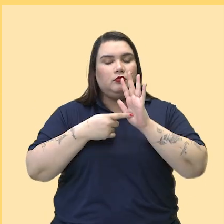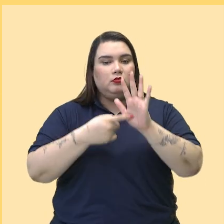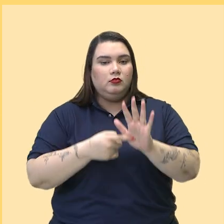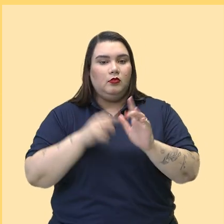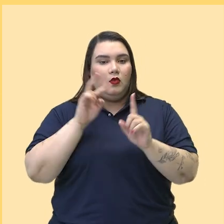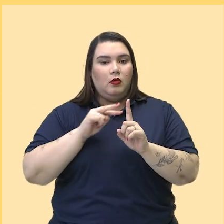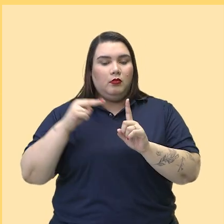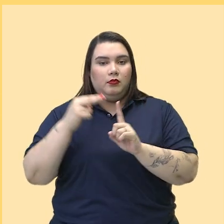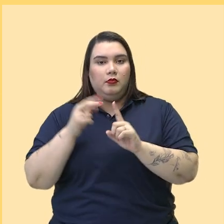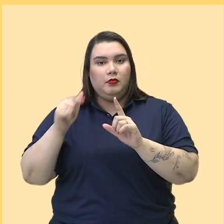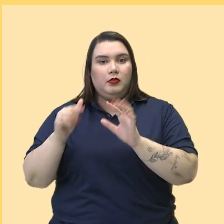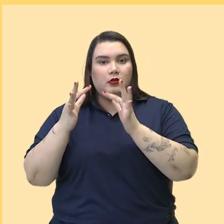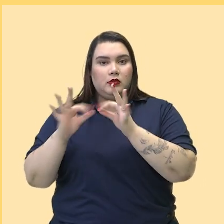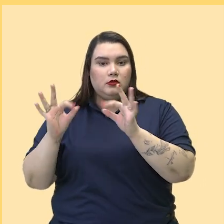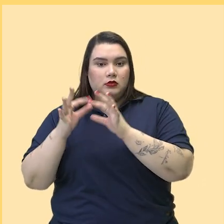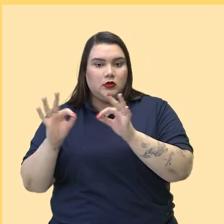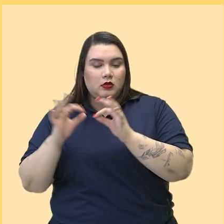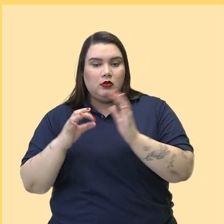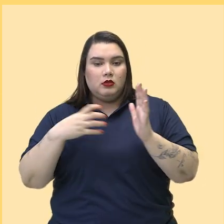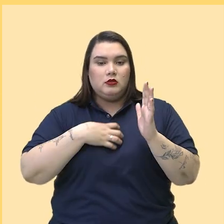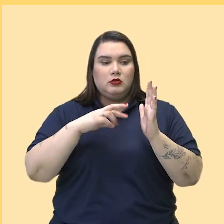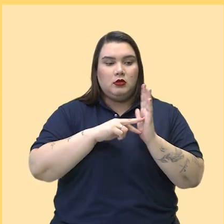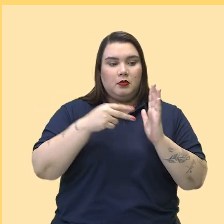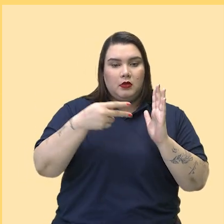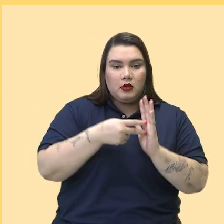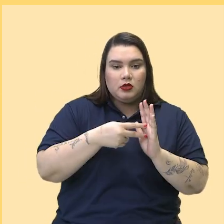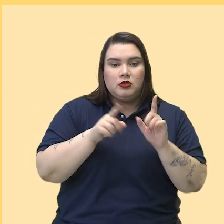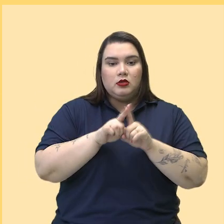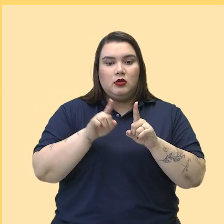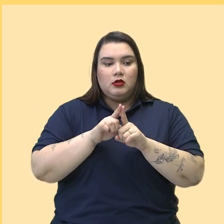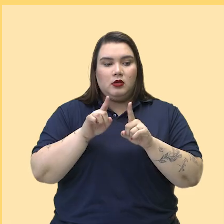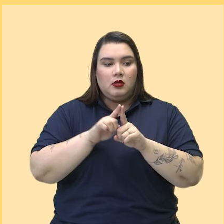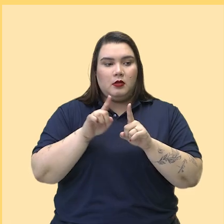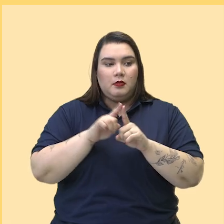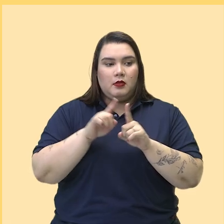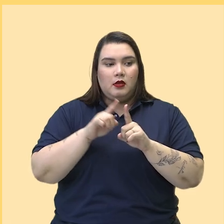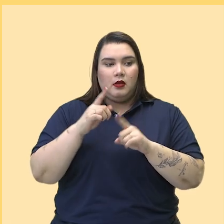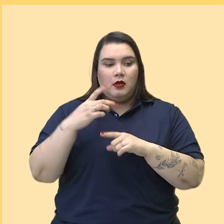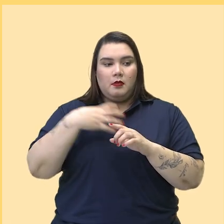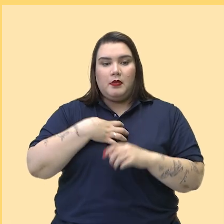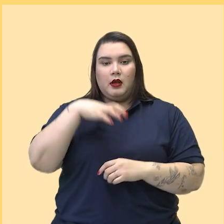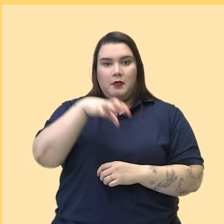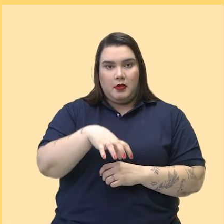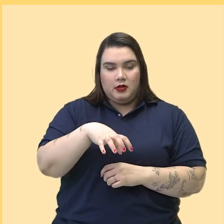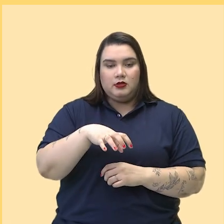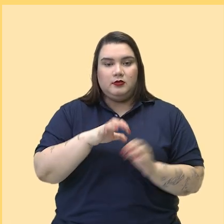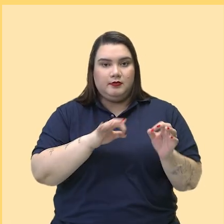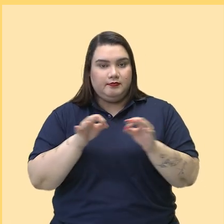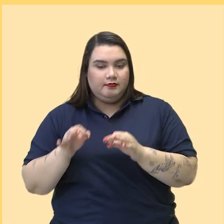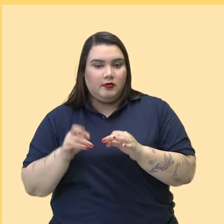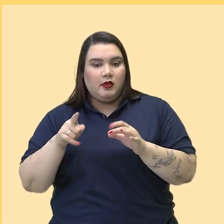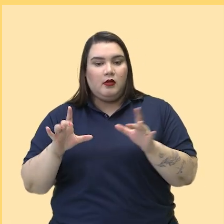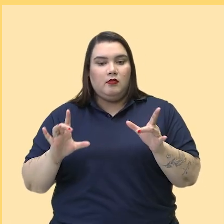um olhar para a sintaxe, para a semântica e para a pragmática. Por quê? Ela vai unir a